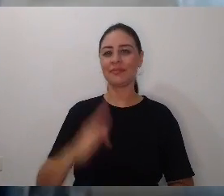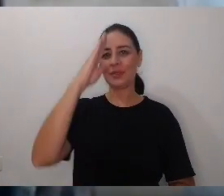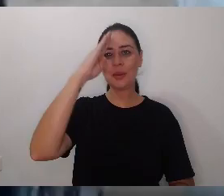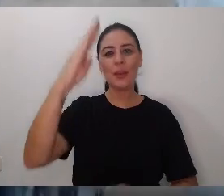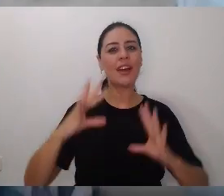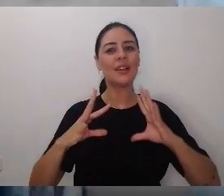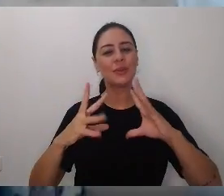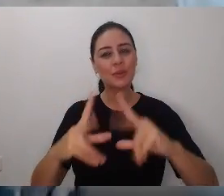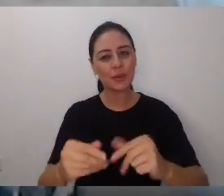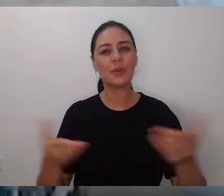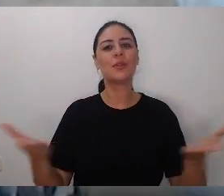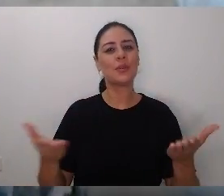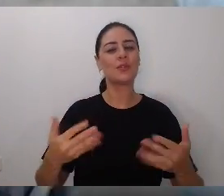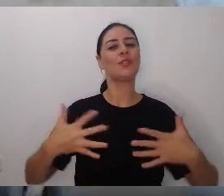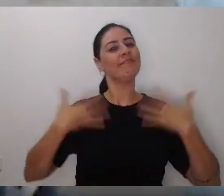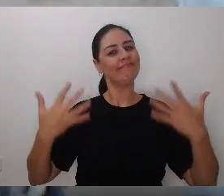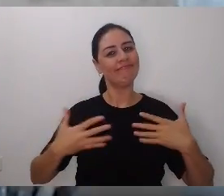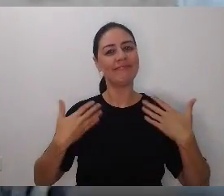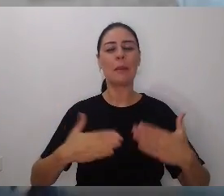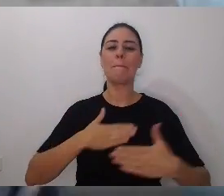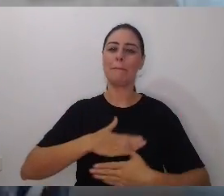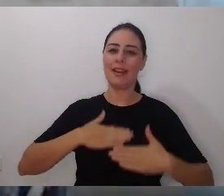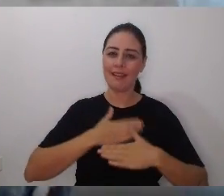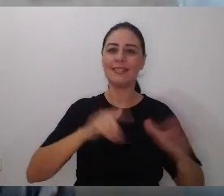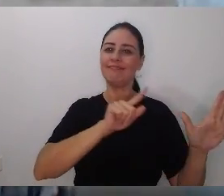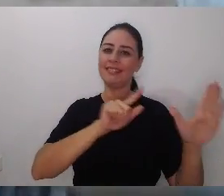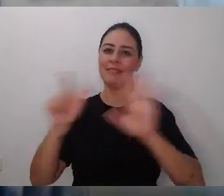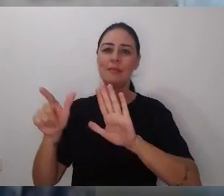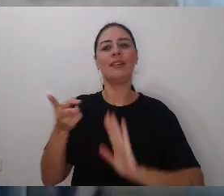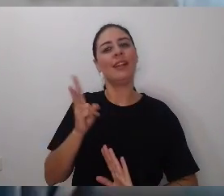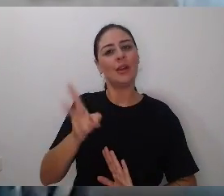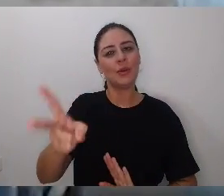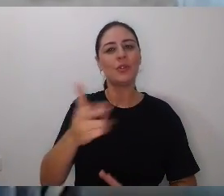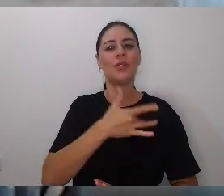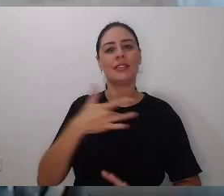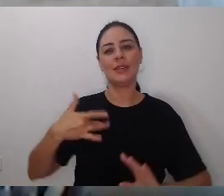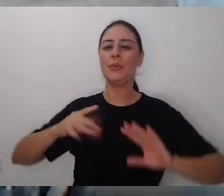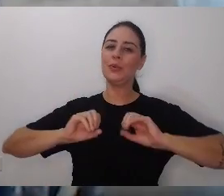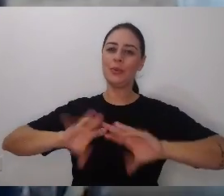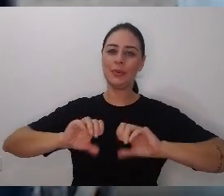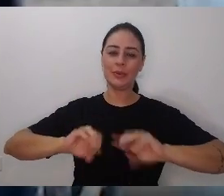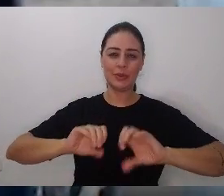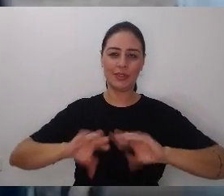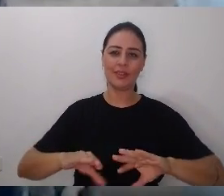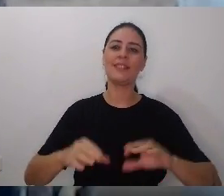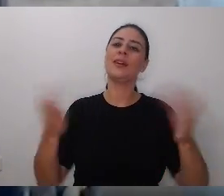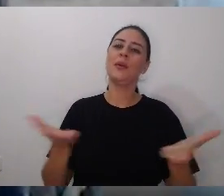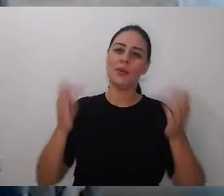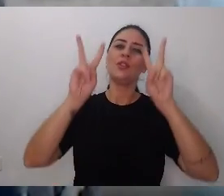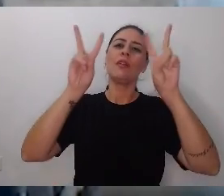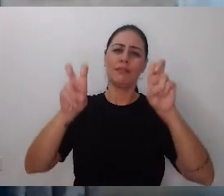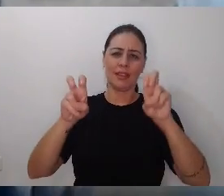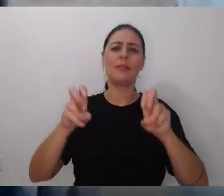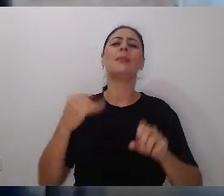Olá a todos, é com prazer e alegria que damos continuidade a essa semana, né, da saúde e educação, e trazendo um